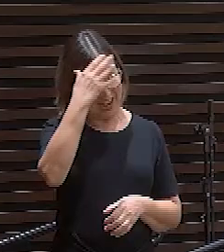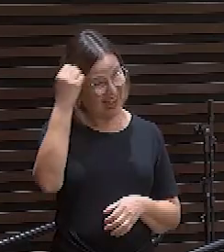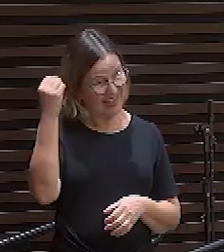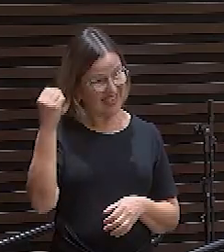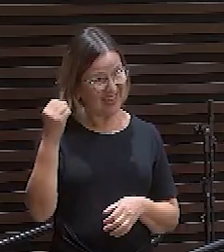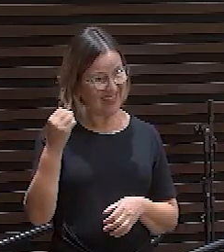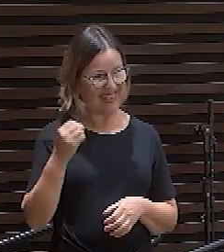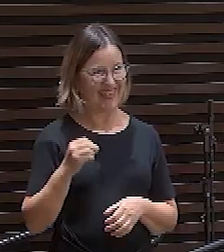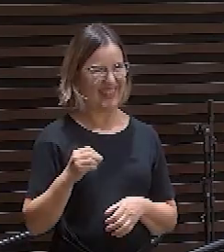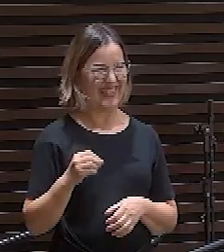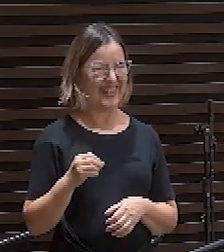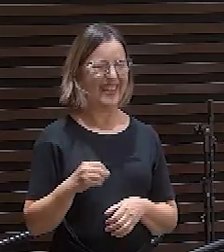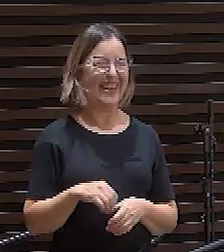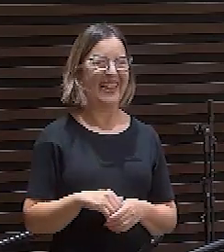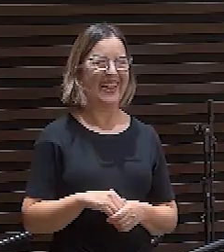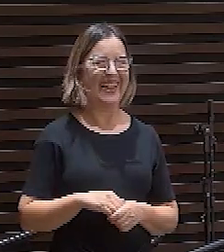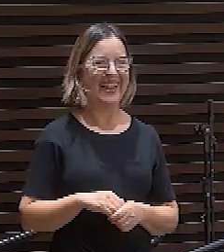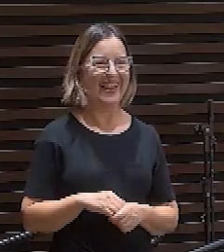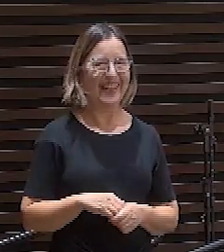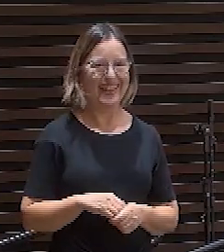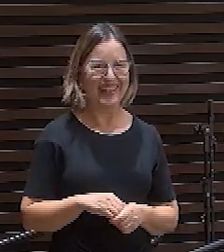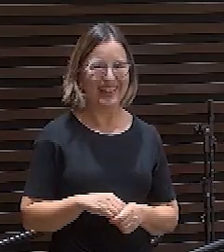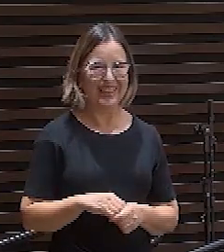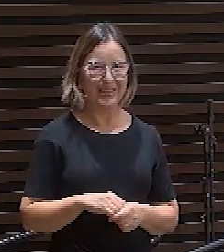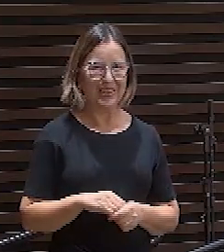pegar a bicicleta e sair andando.